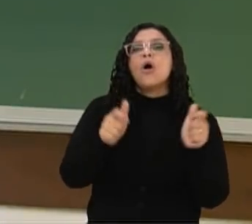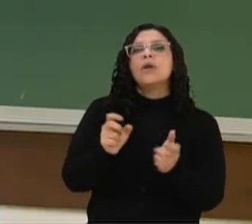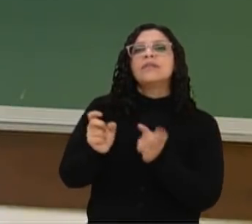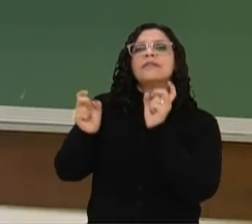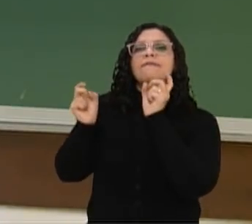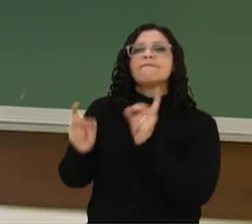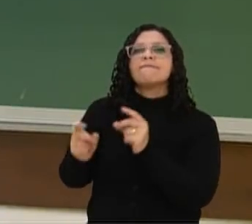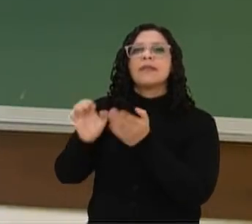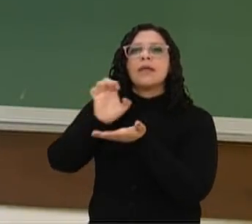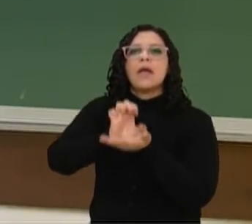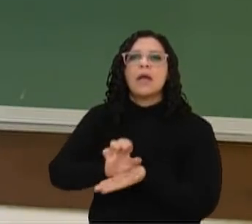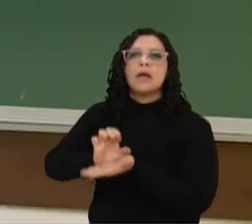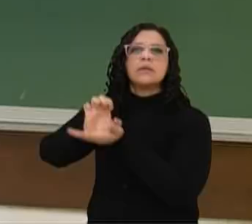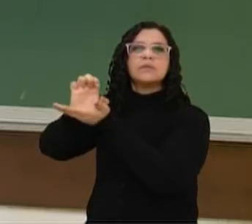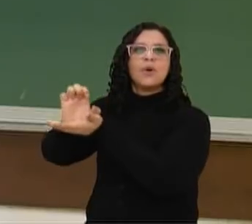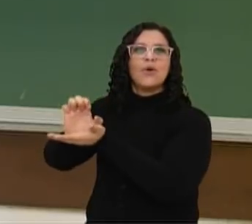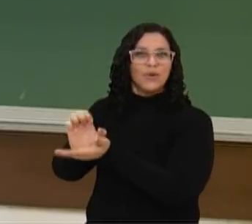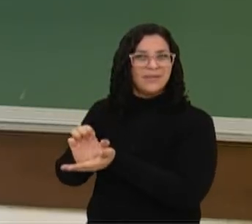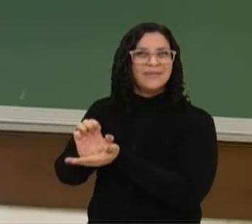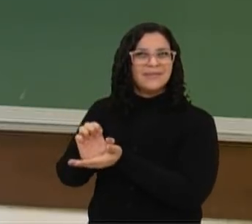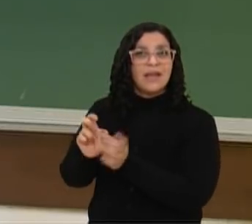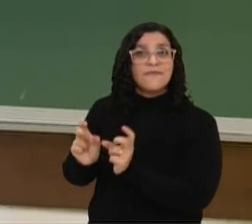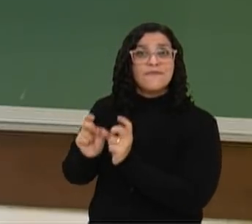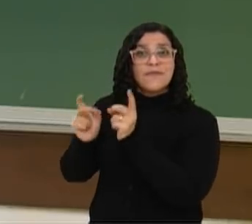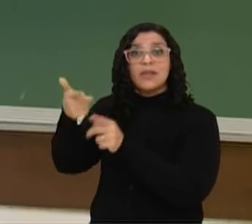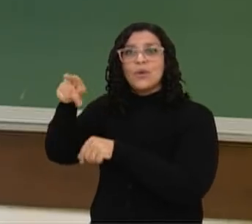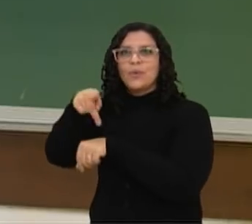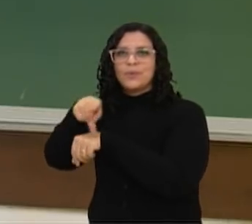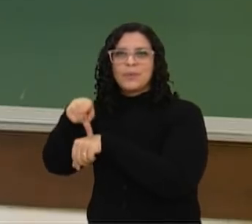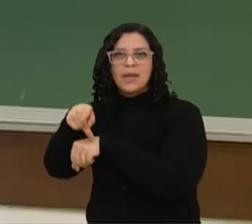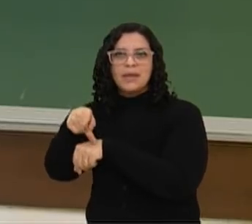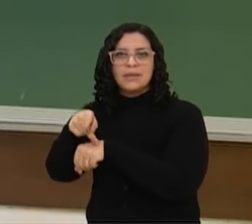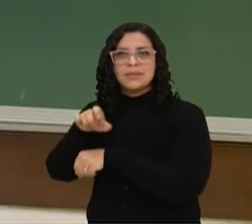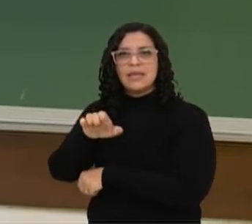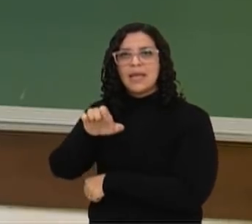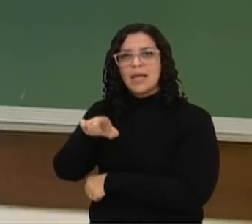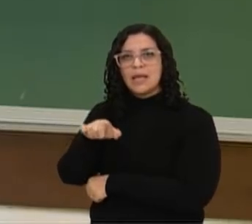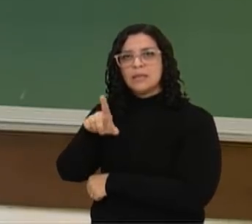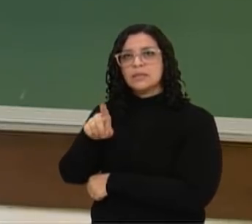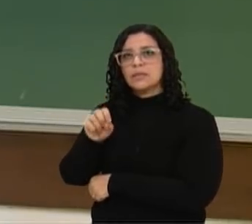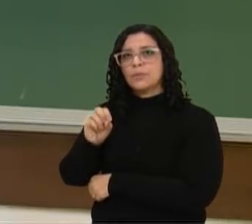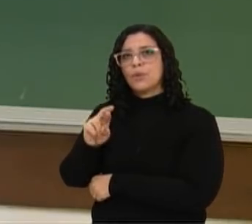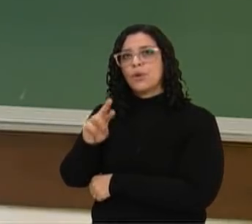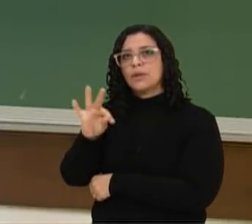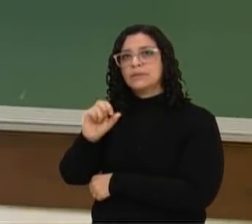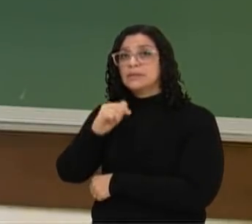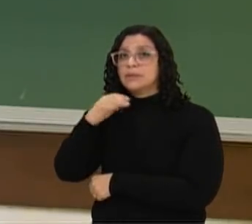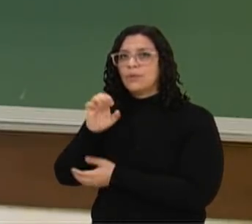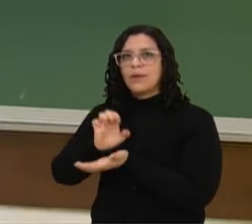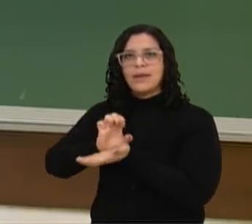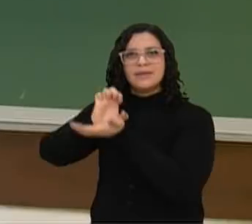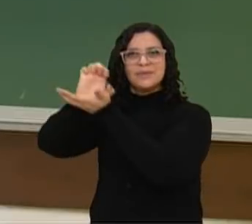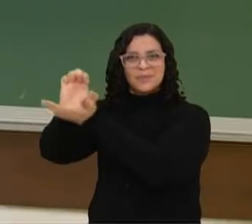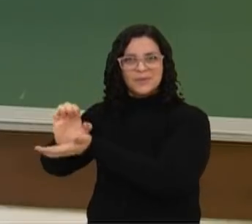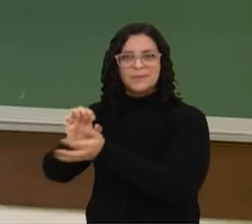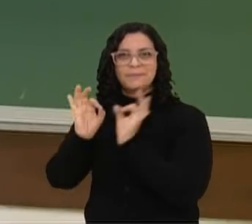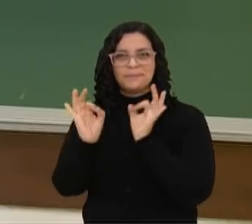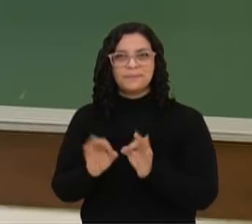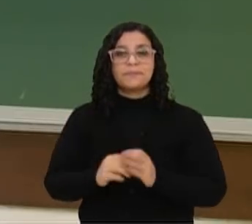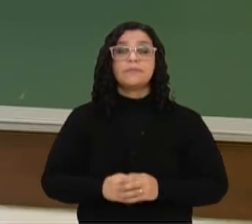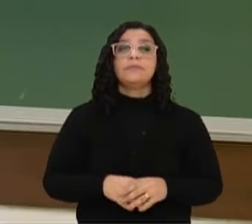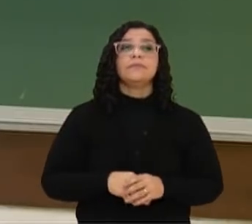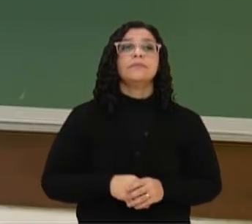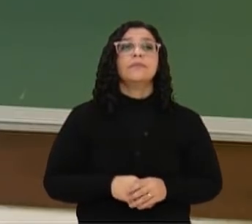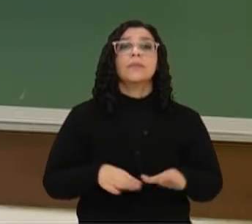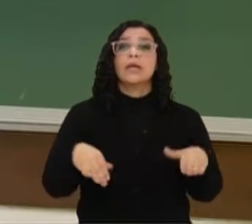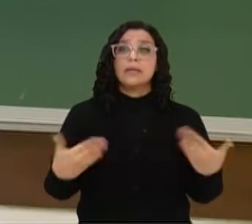importância dos meios de transporte que vão facilitar a circulação de tudo isso, ok? E